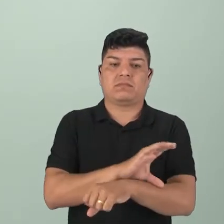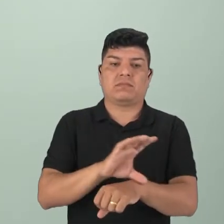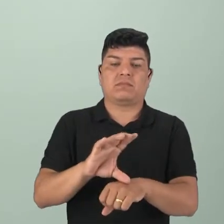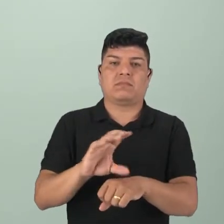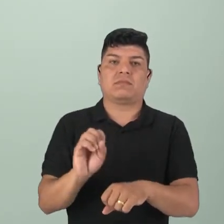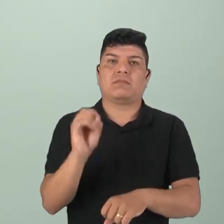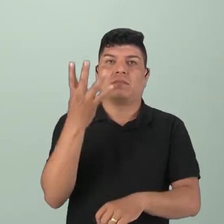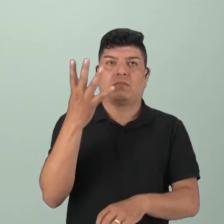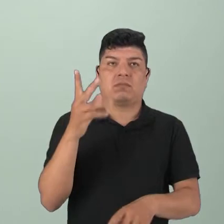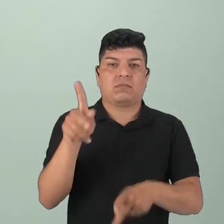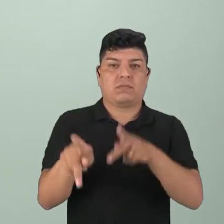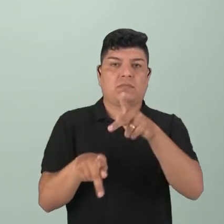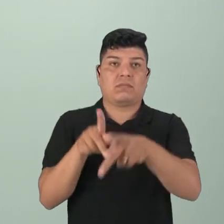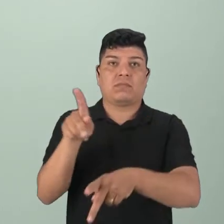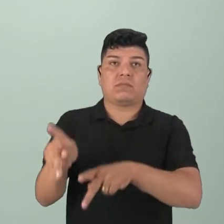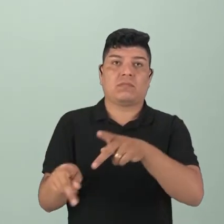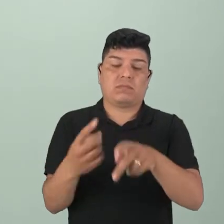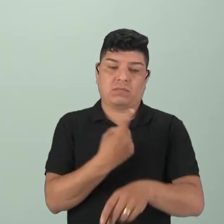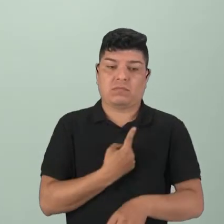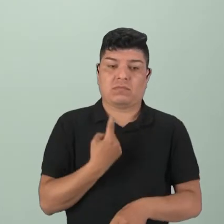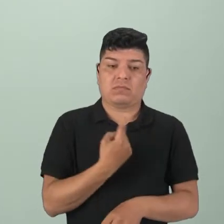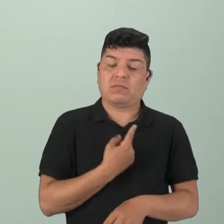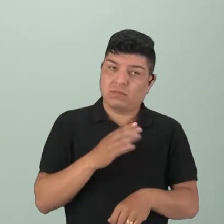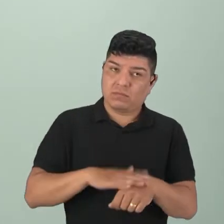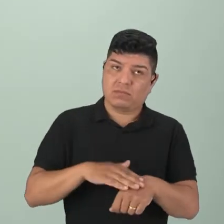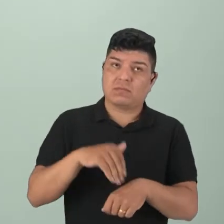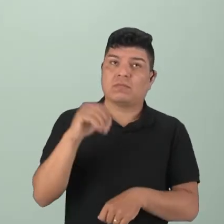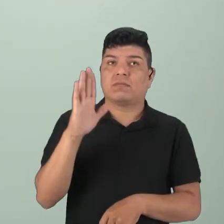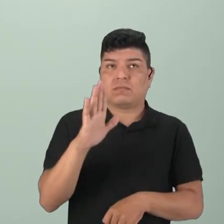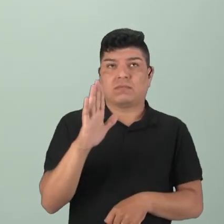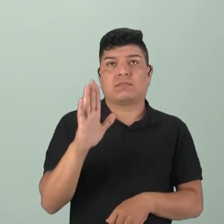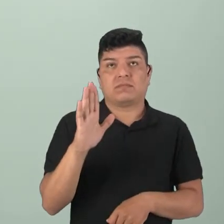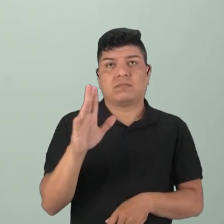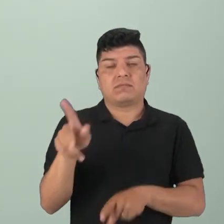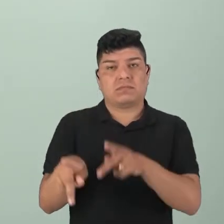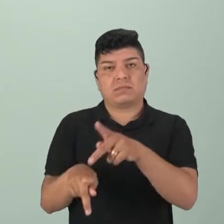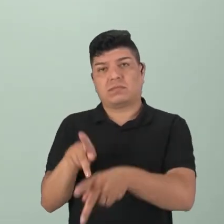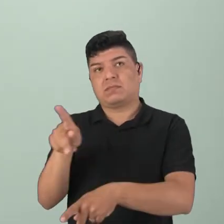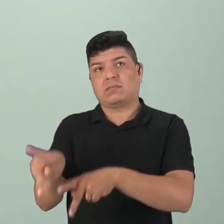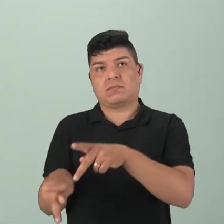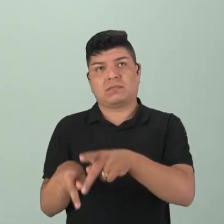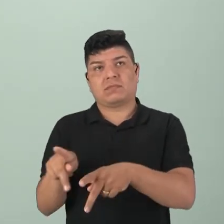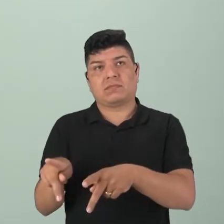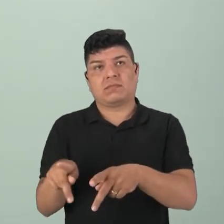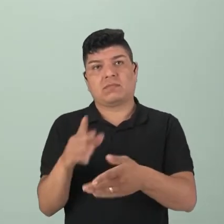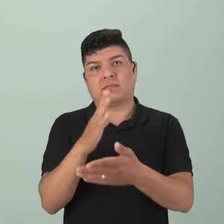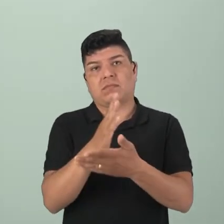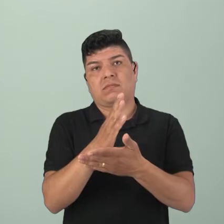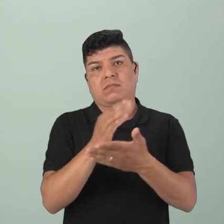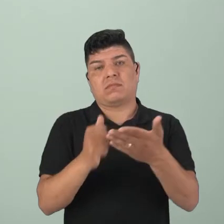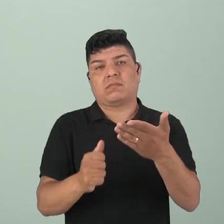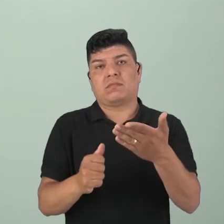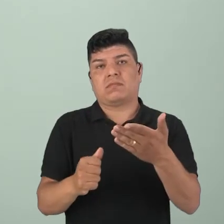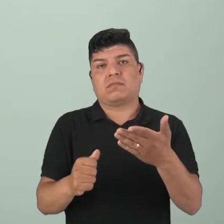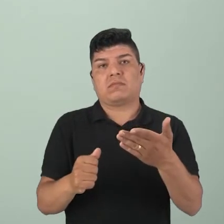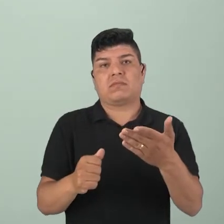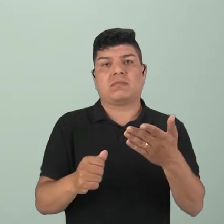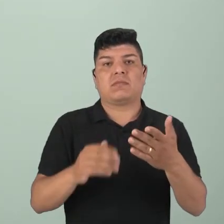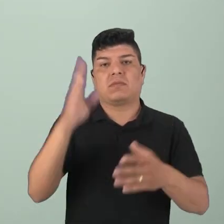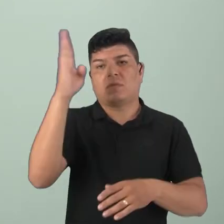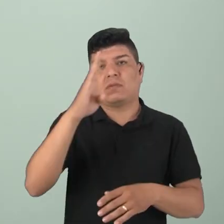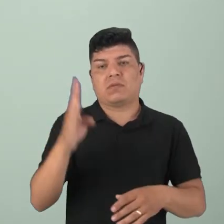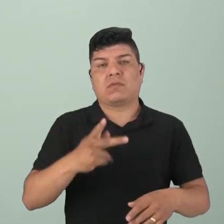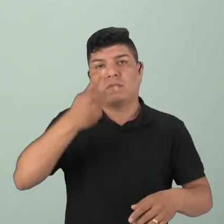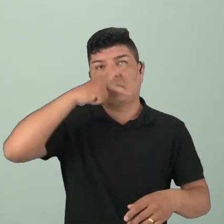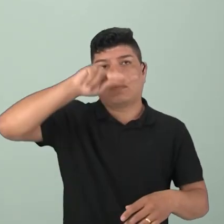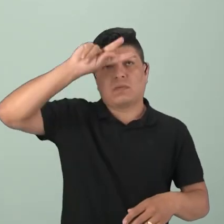foram acontecendo, esses povos eles foram se isolando cada vez mais aí. Essa população fica na divisa do Brasil com o Peru e